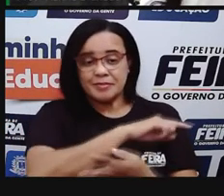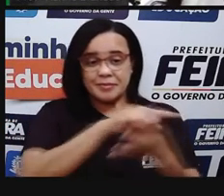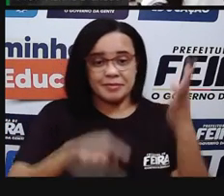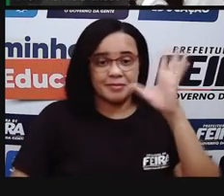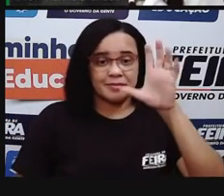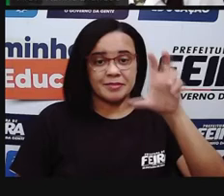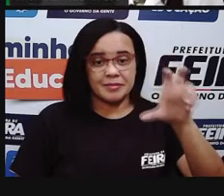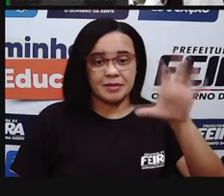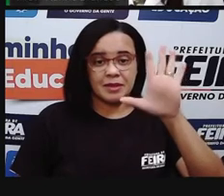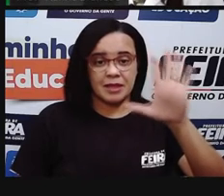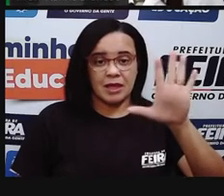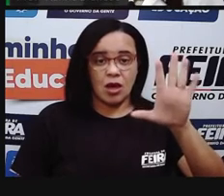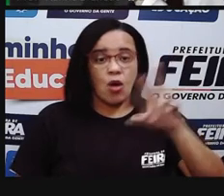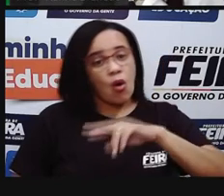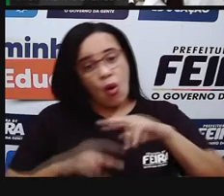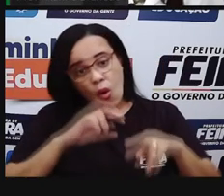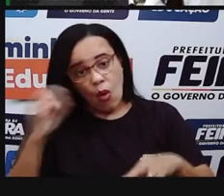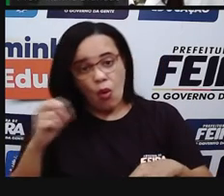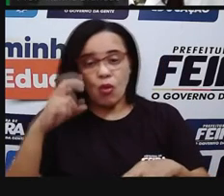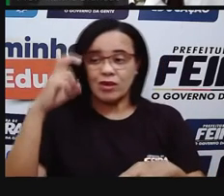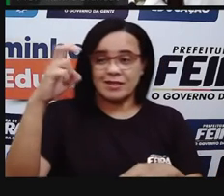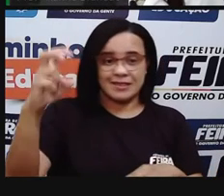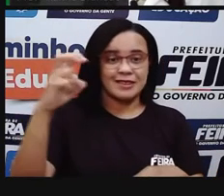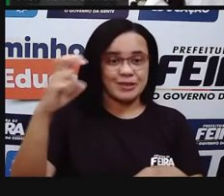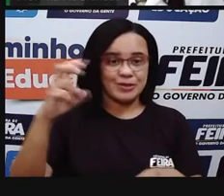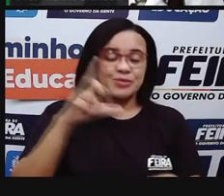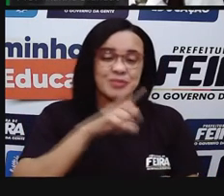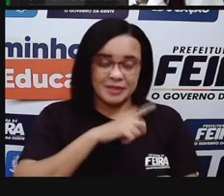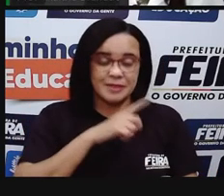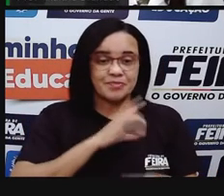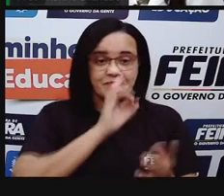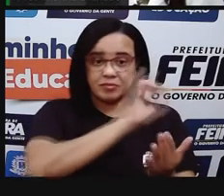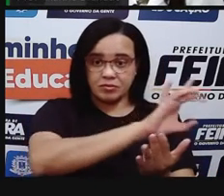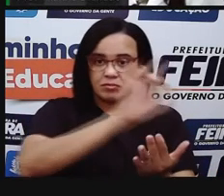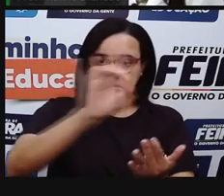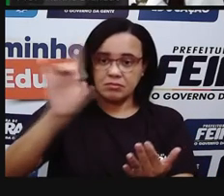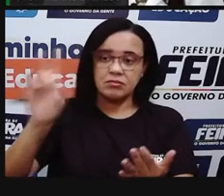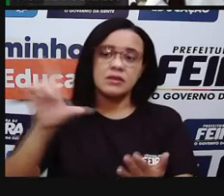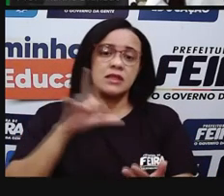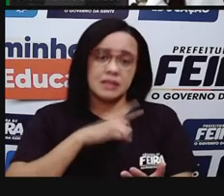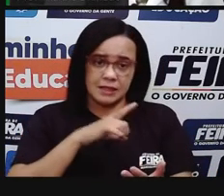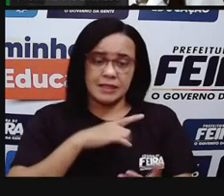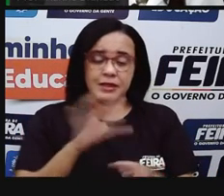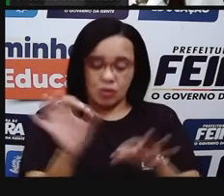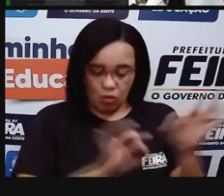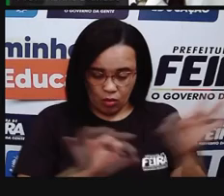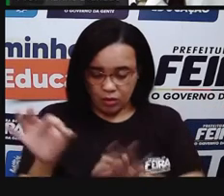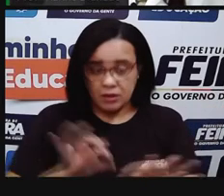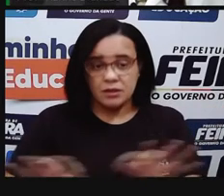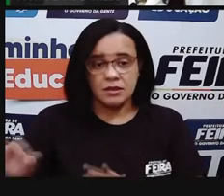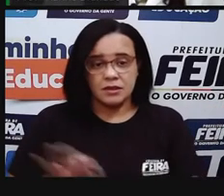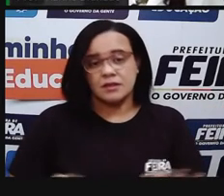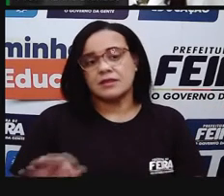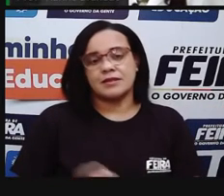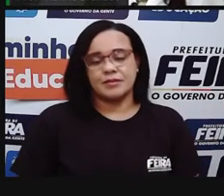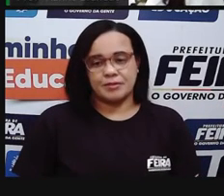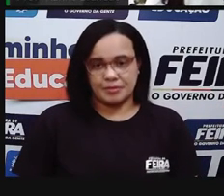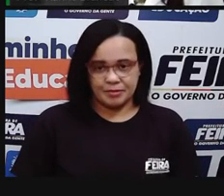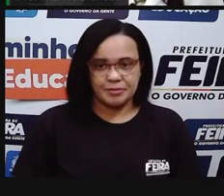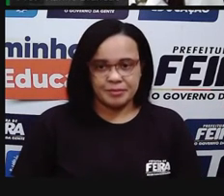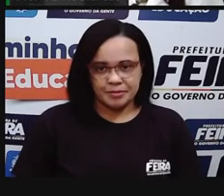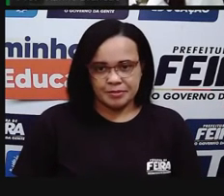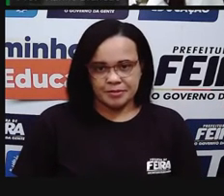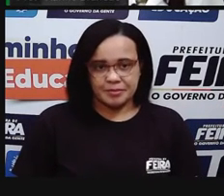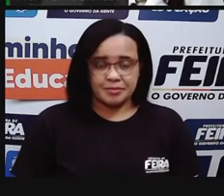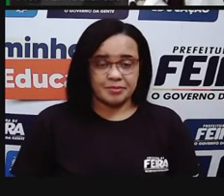tá? A gente tem o reino Animalia, o reino Plantae, o reino Protista, o reino Fungi, que